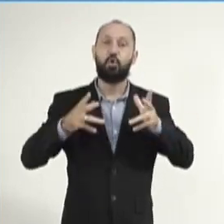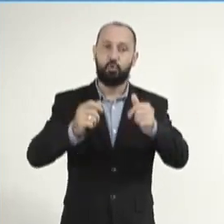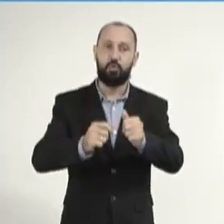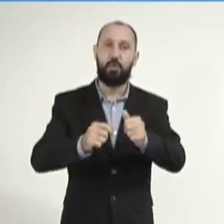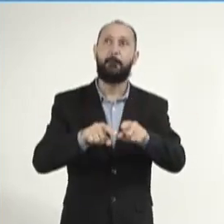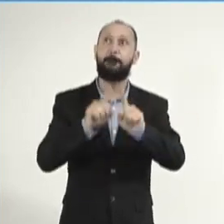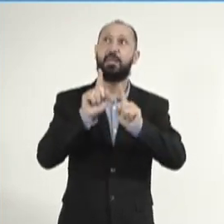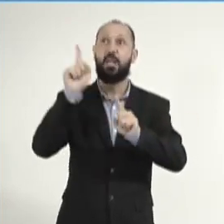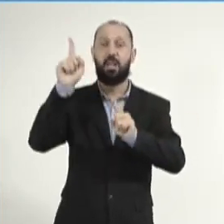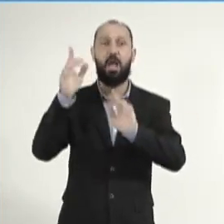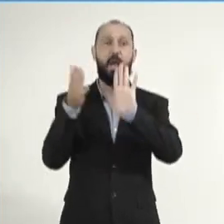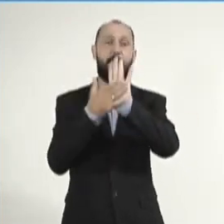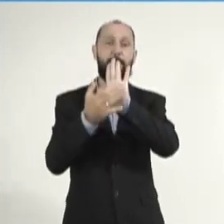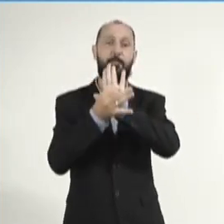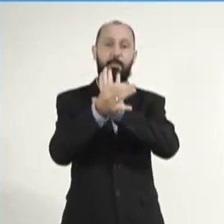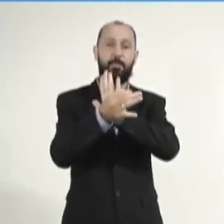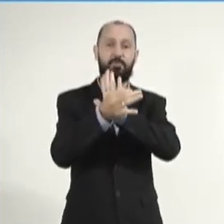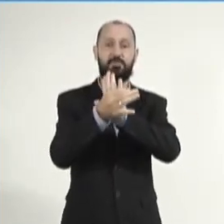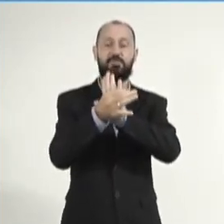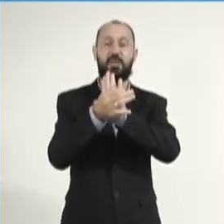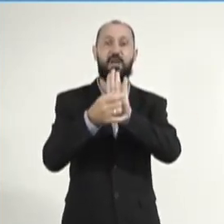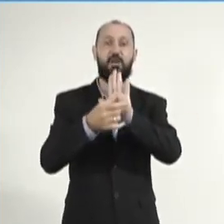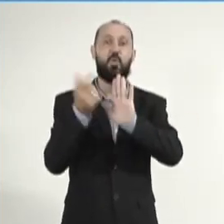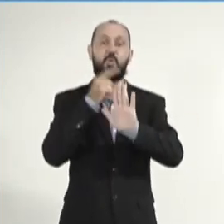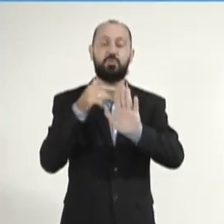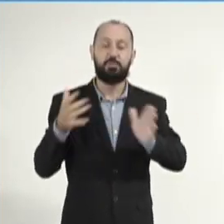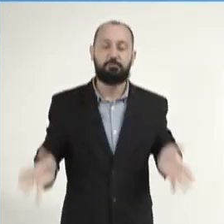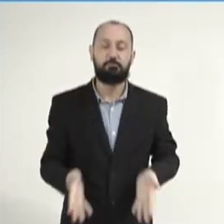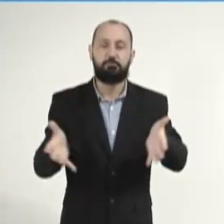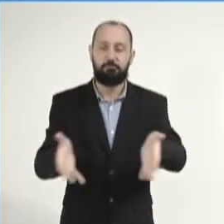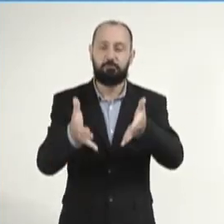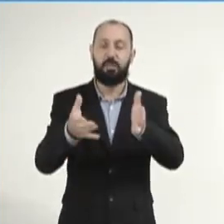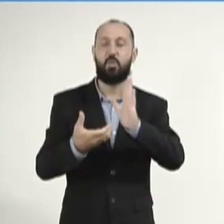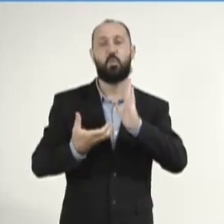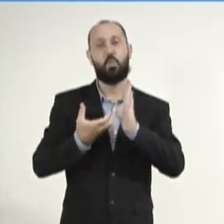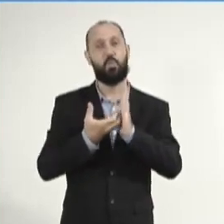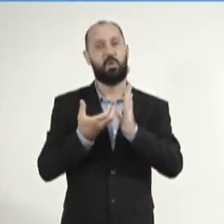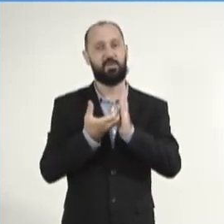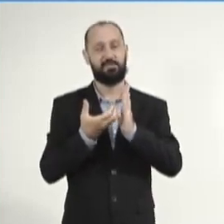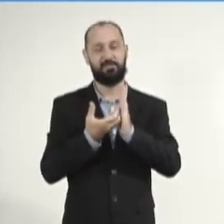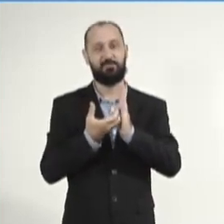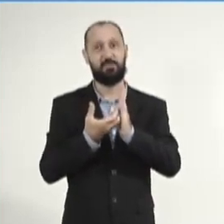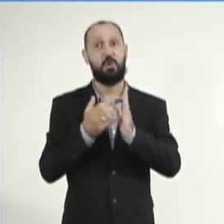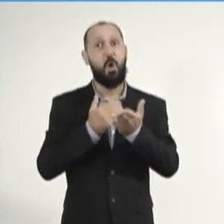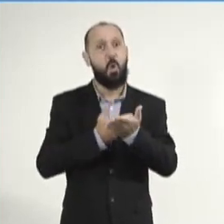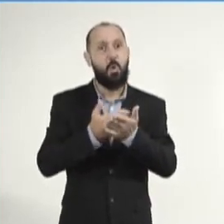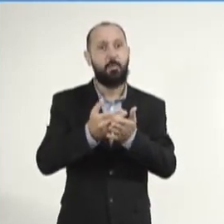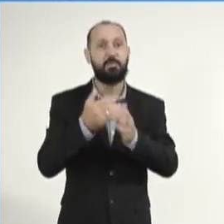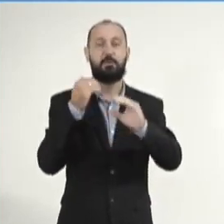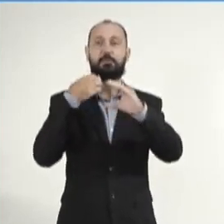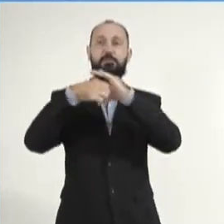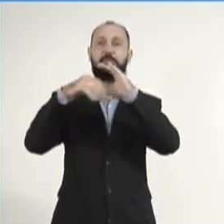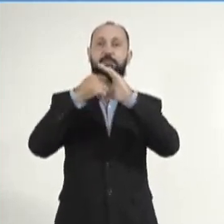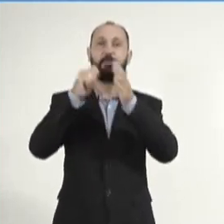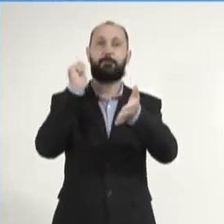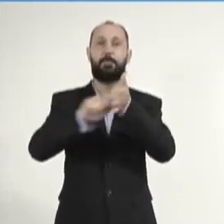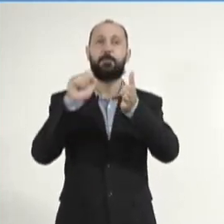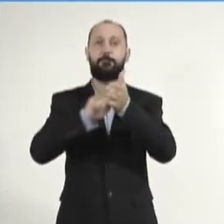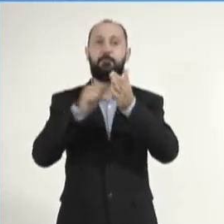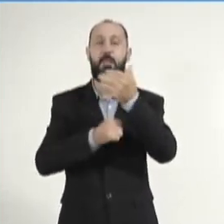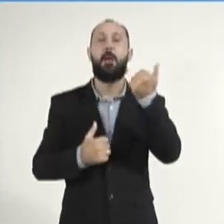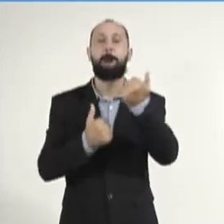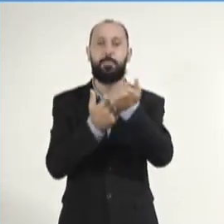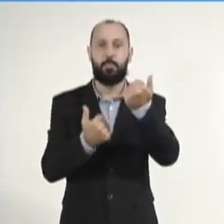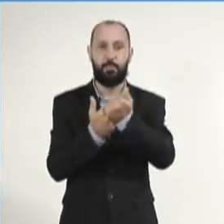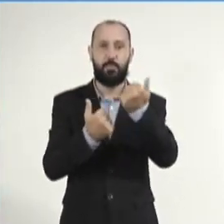todos, mas que essa proposta, então, ande no Congresso Nacional. E nós já vamos começar a mandar e-mail, carta de